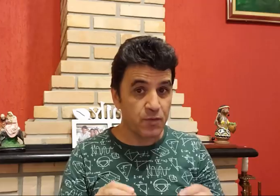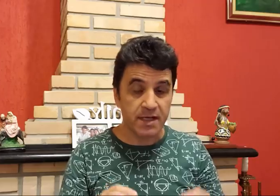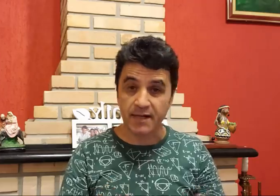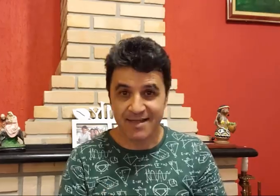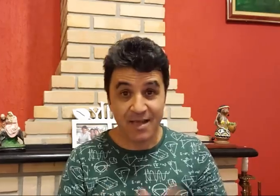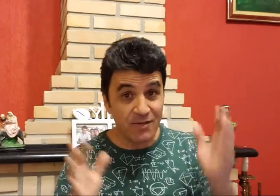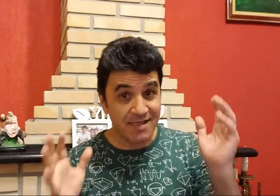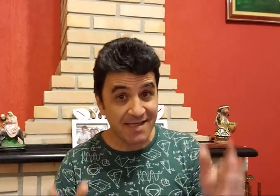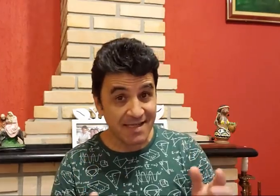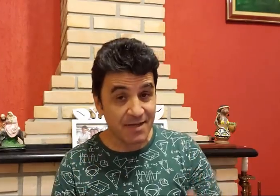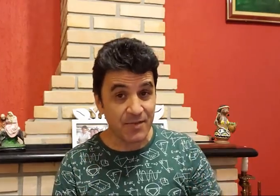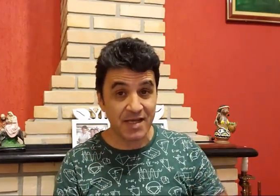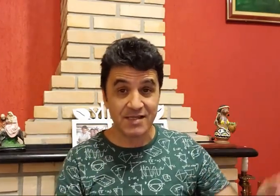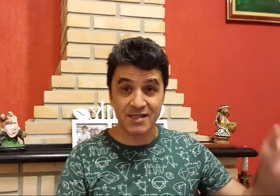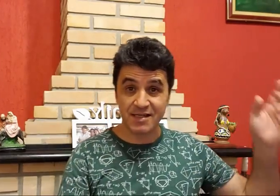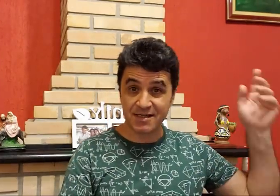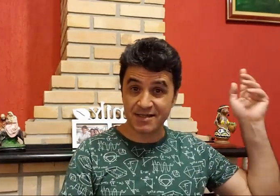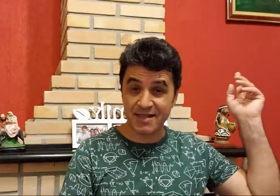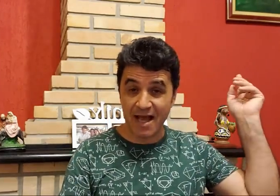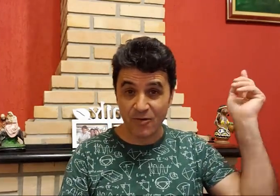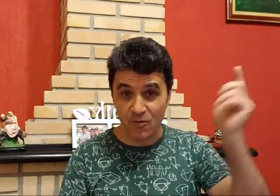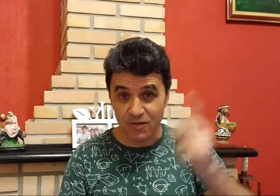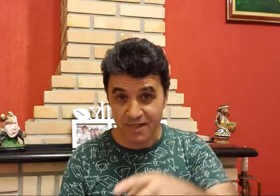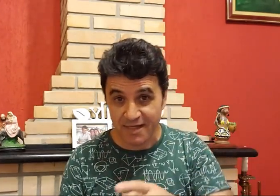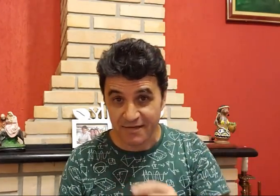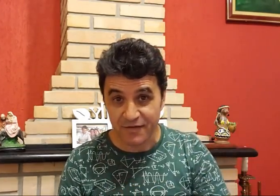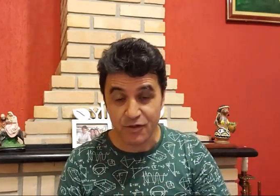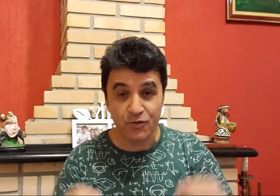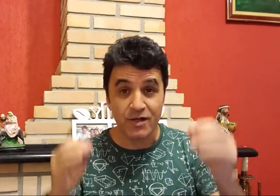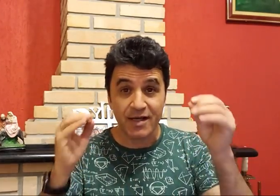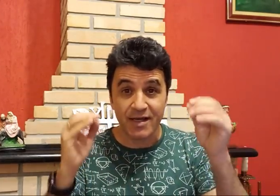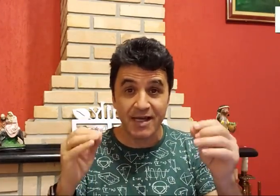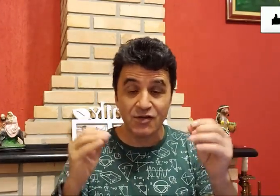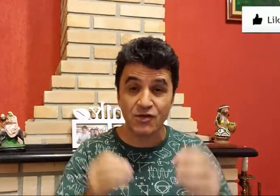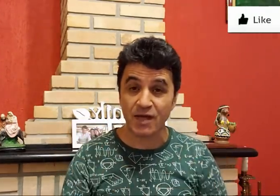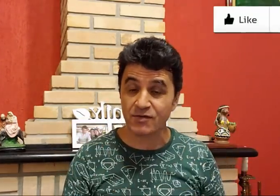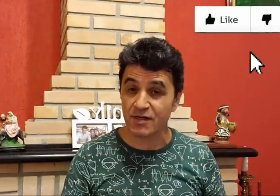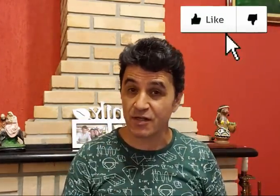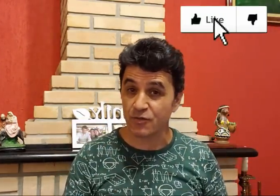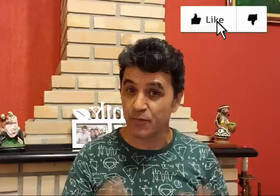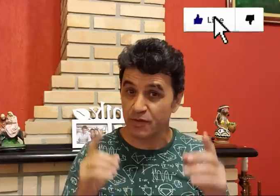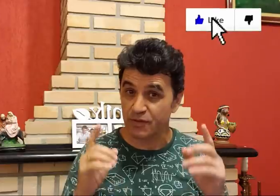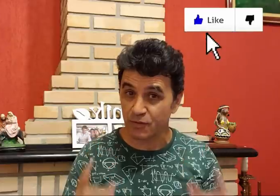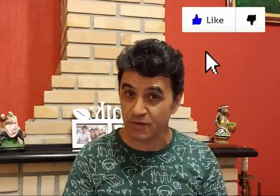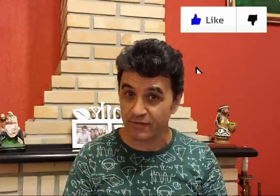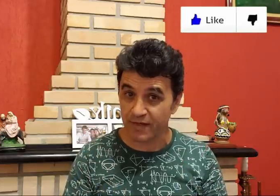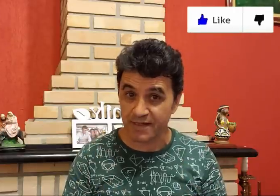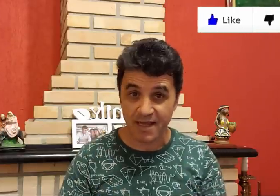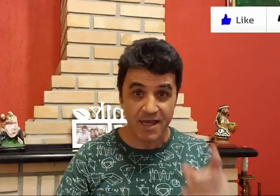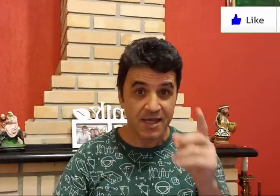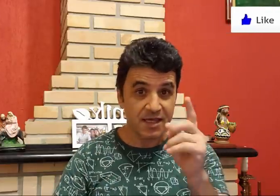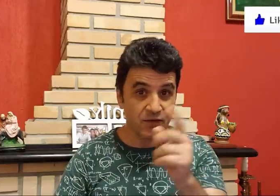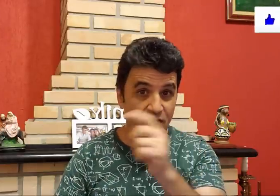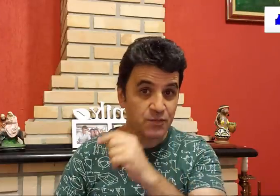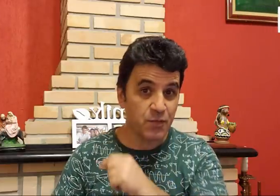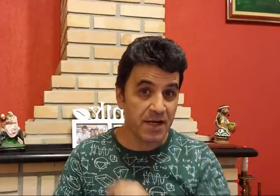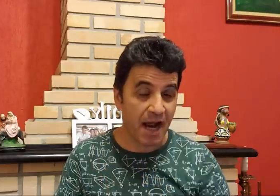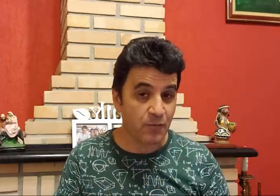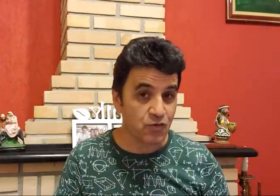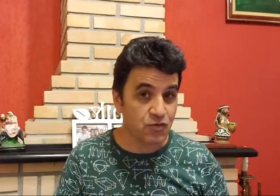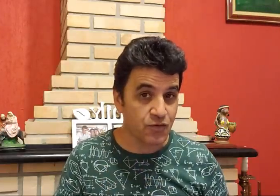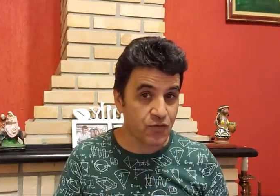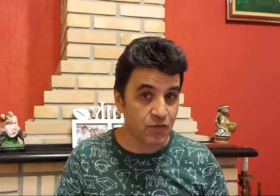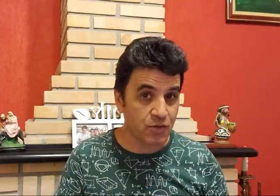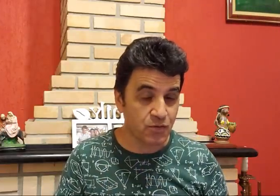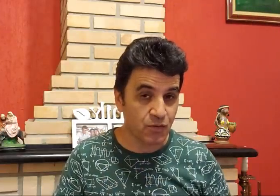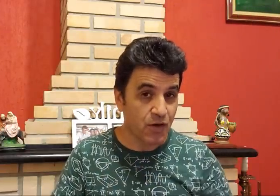utilidade pública. Não esqueça também de dar um gostei nesse vídeo e acionar o sininho, pois toda vez que nós